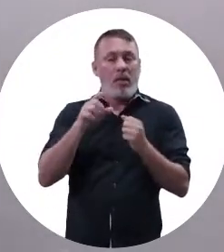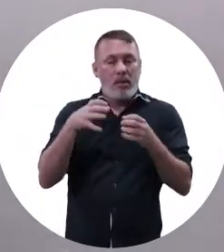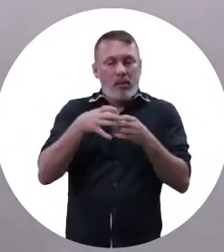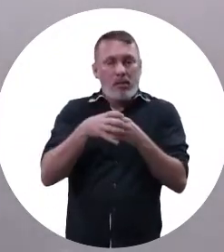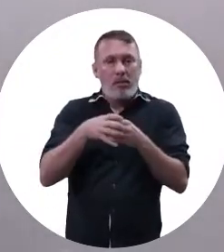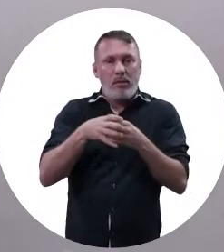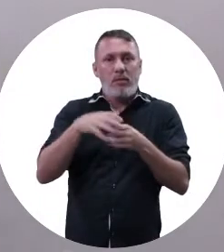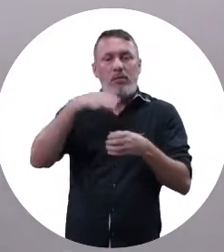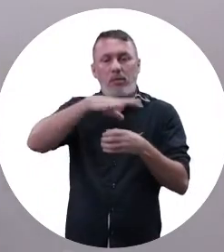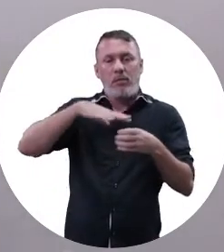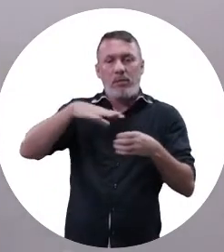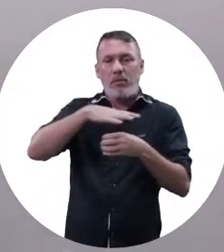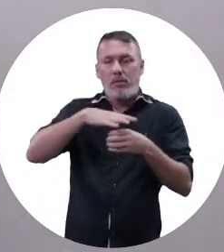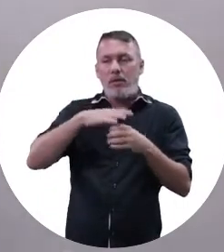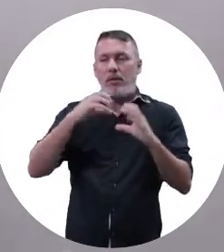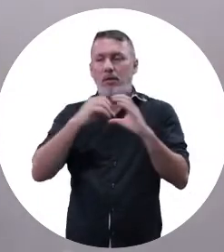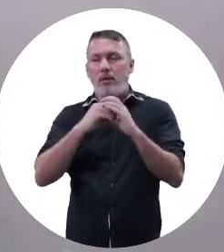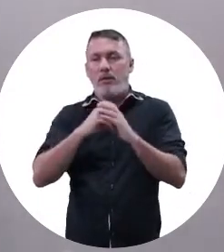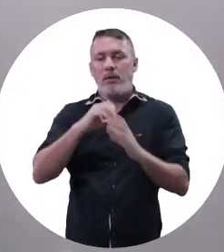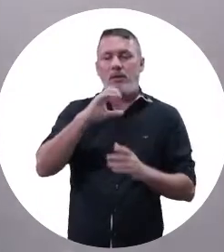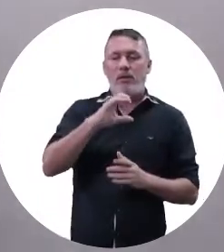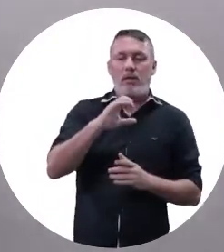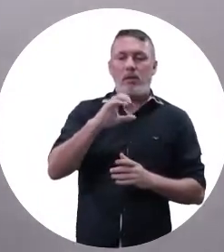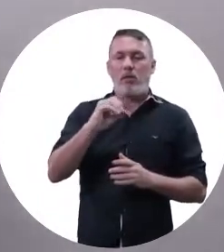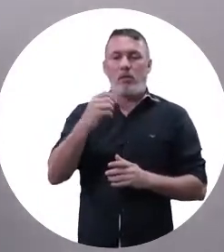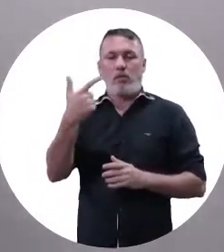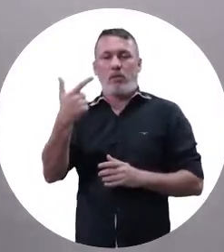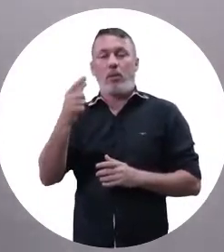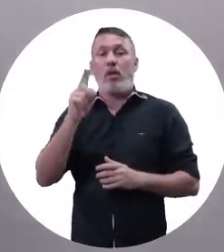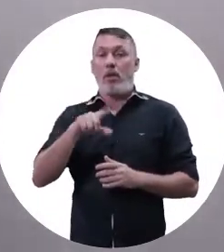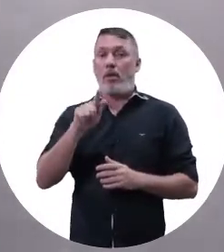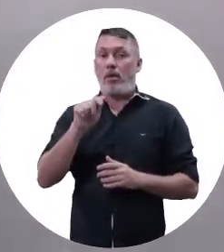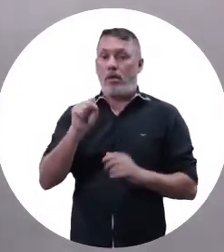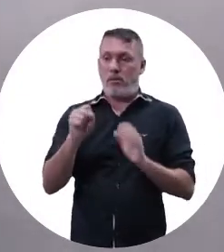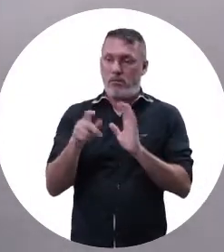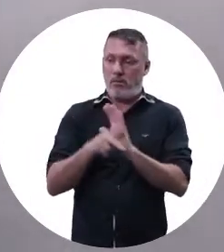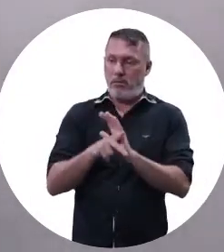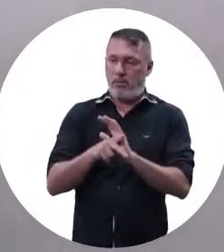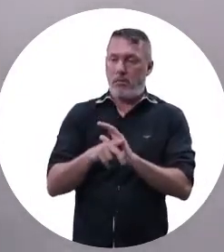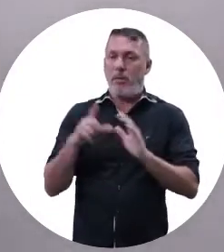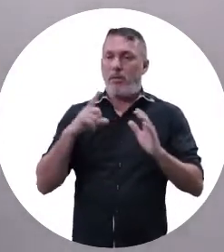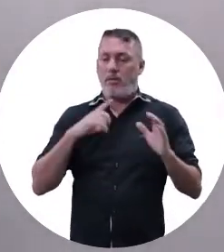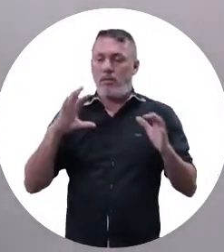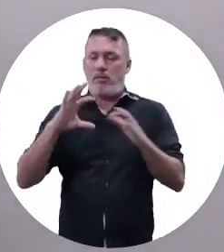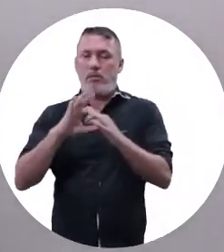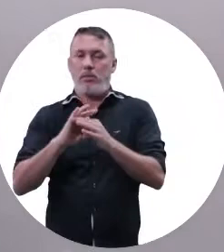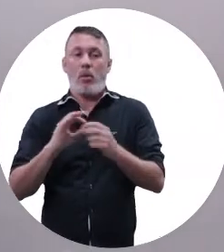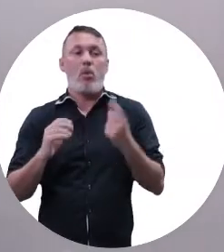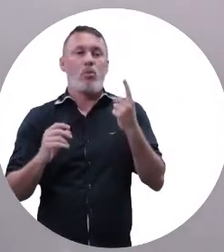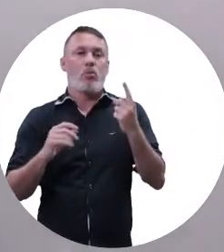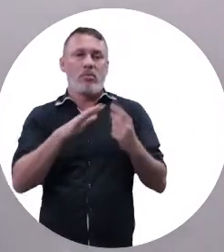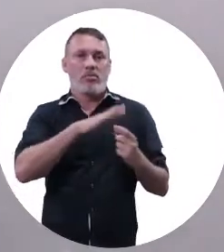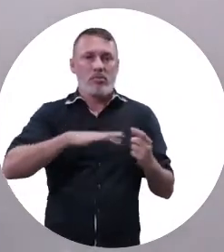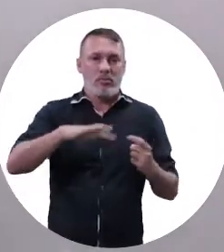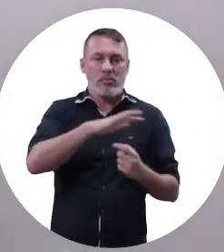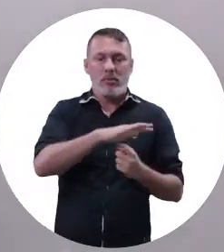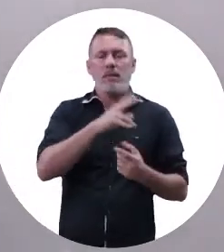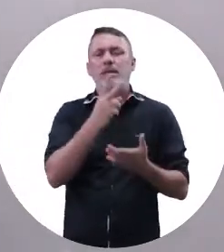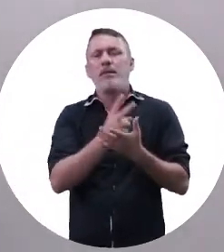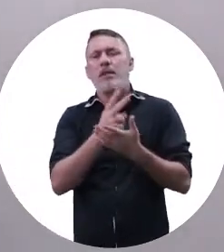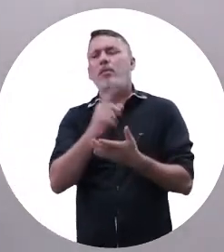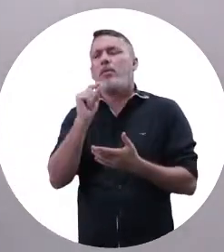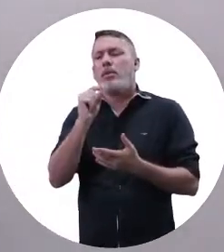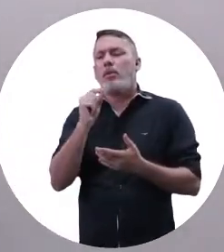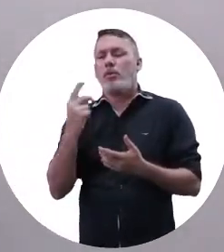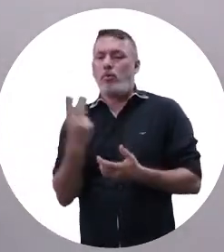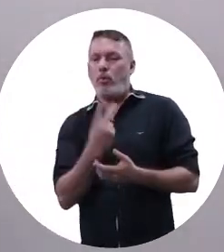da molécula CO2, o gás carbônico. 2 ametais ligados em um elemento,